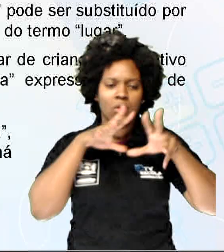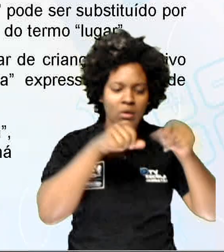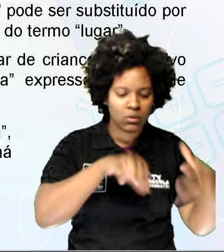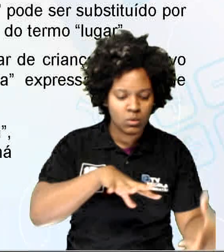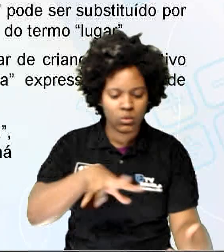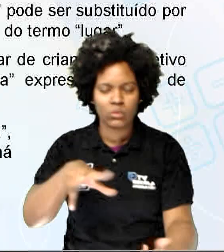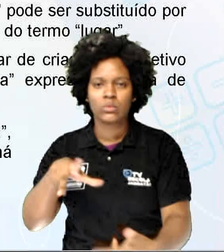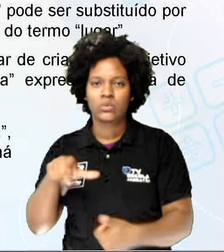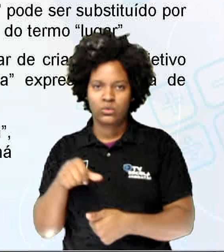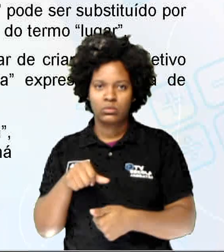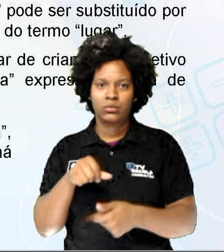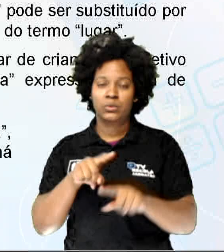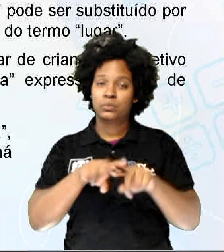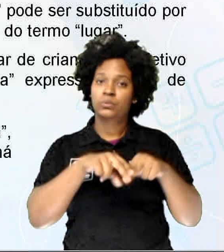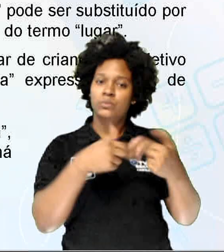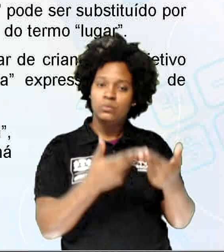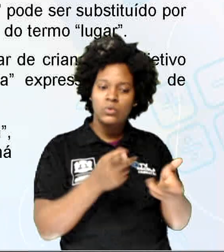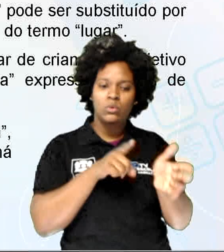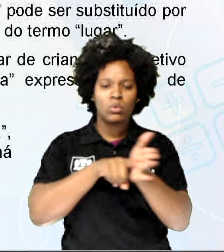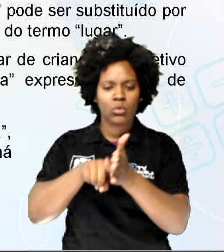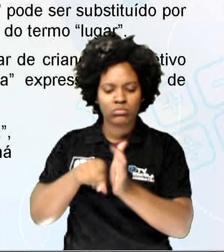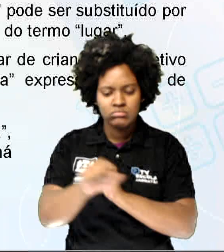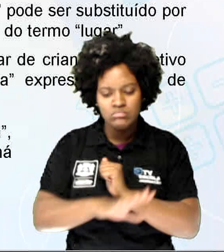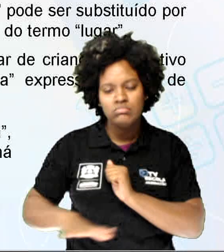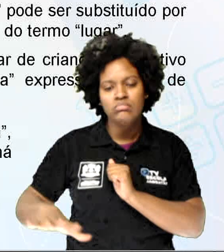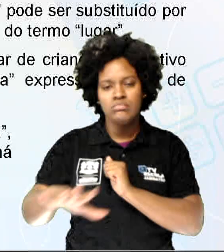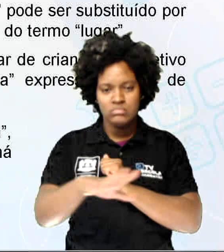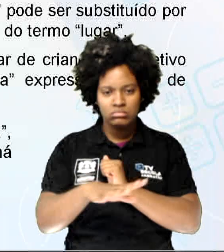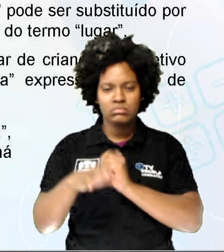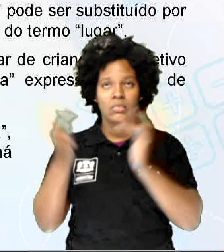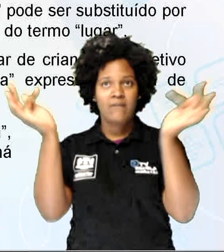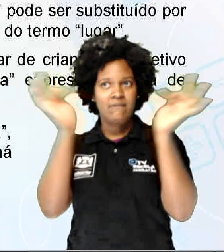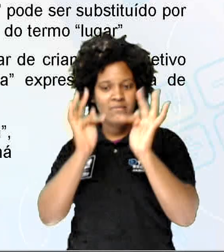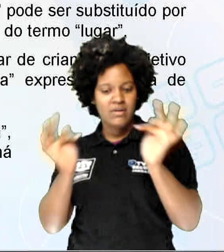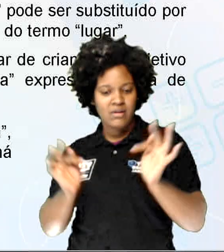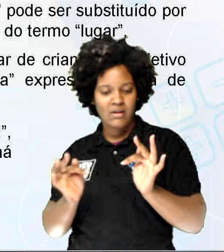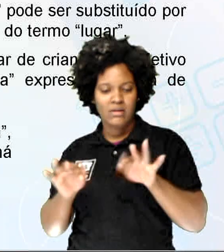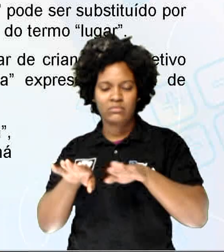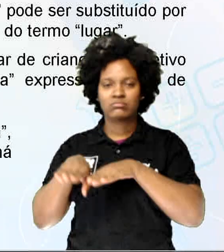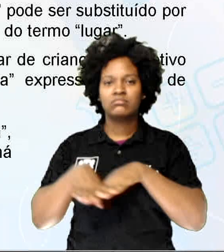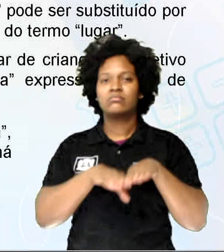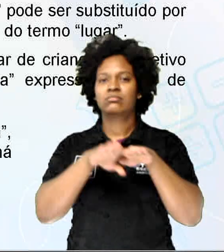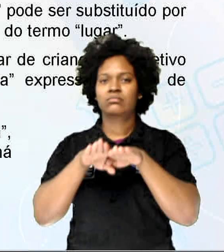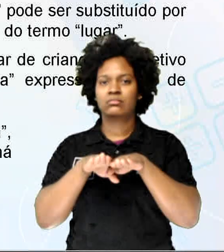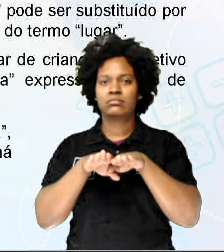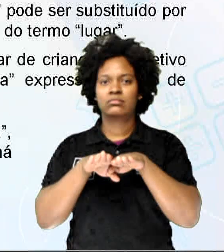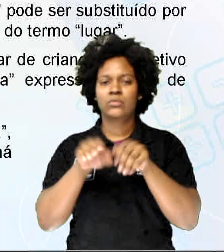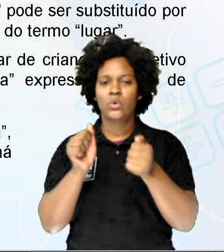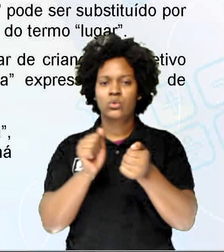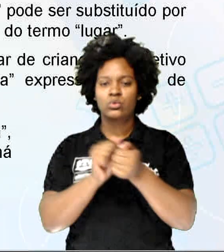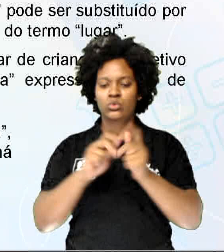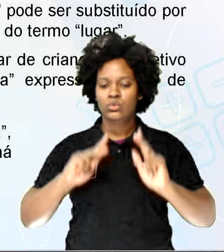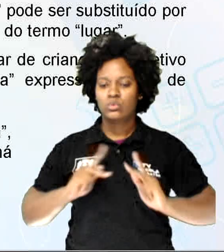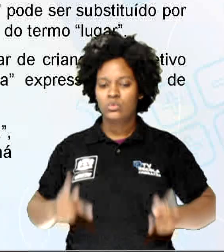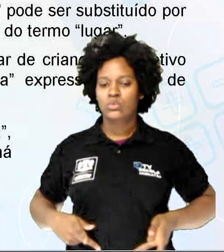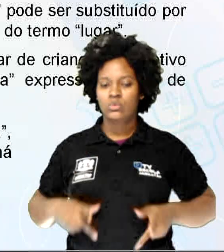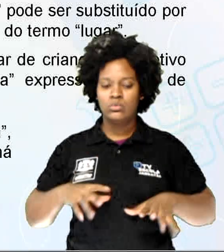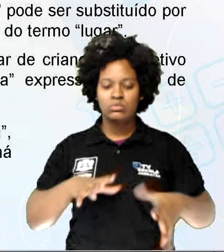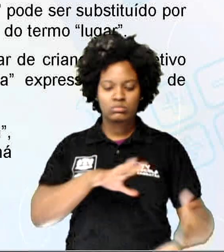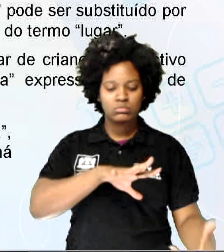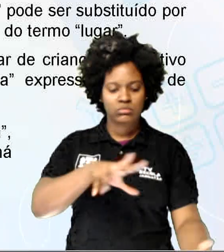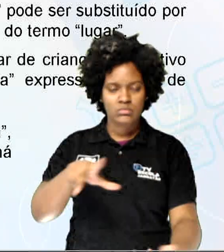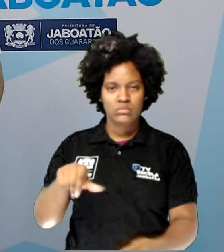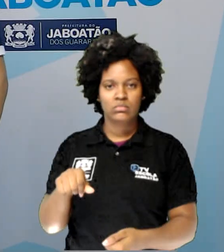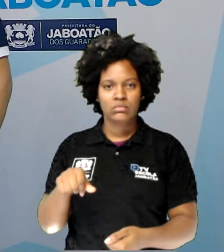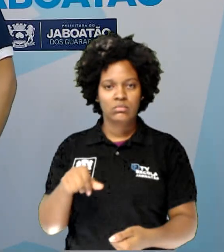planeta. Por isso, a procura por um lugar onde haja alegria e harmonia entre os seres e o ambiente. Esse item muito